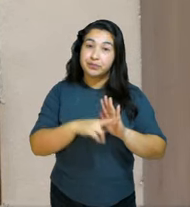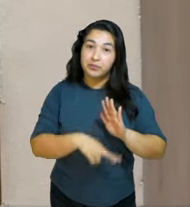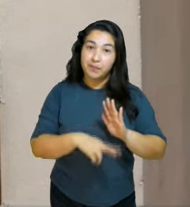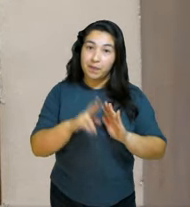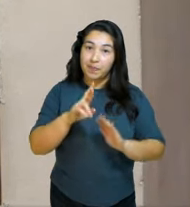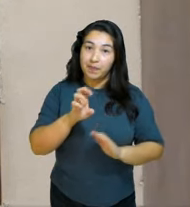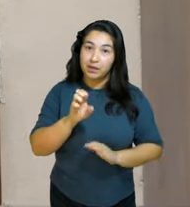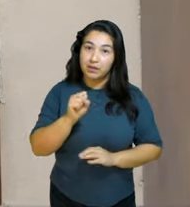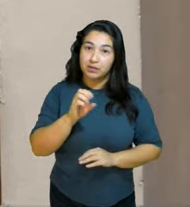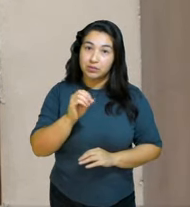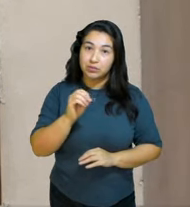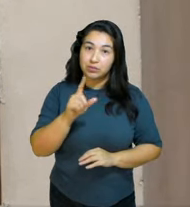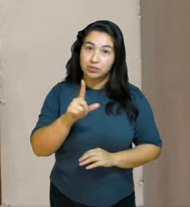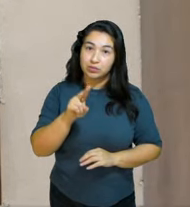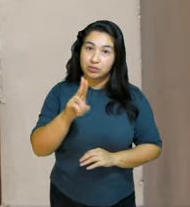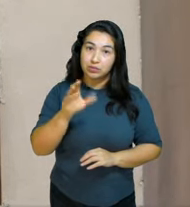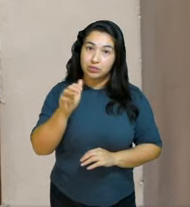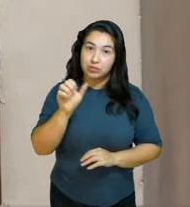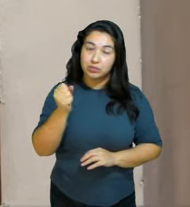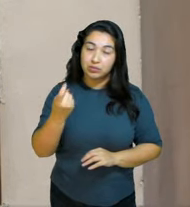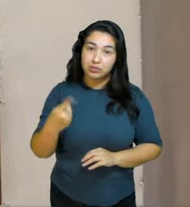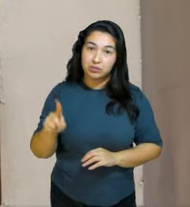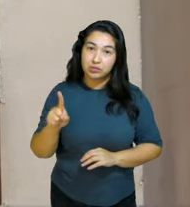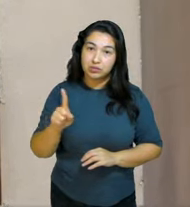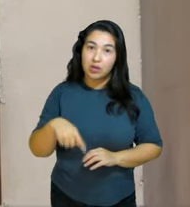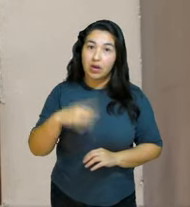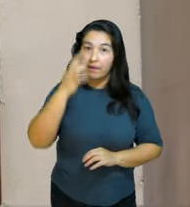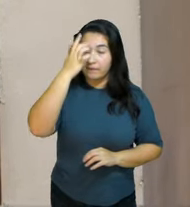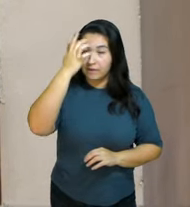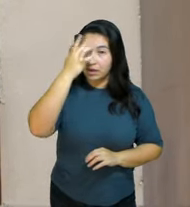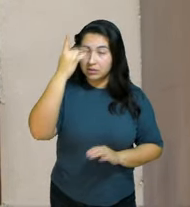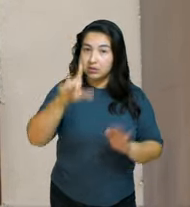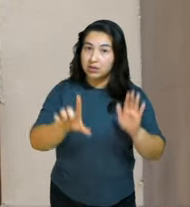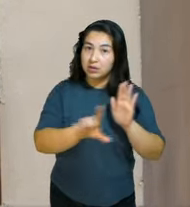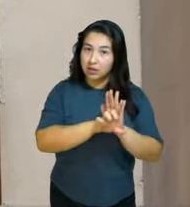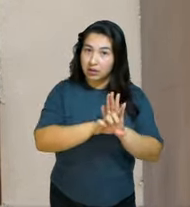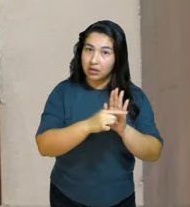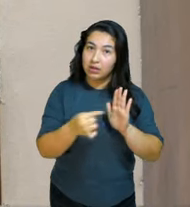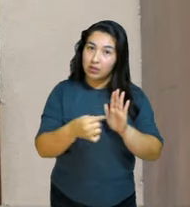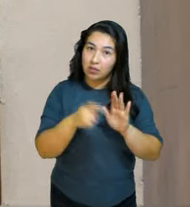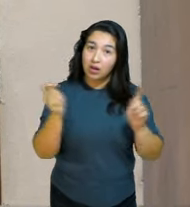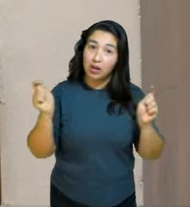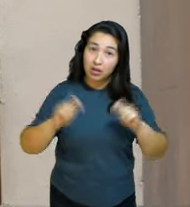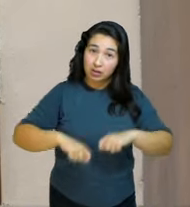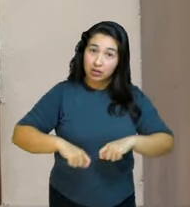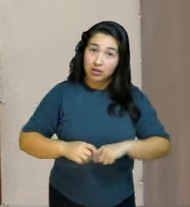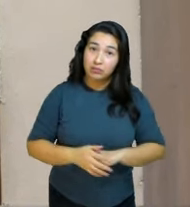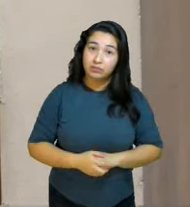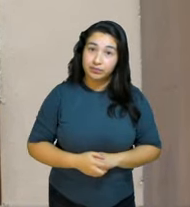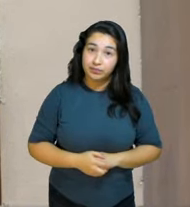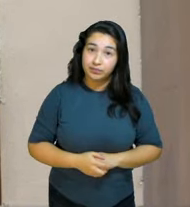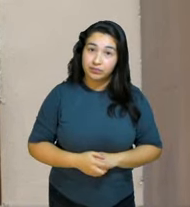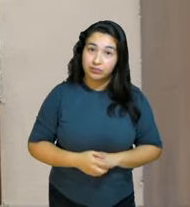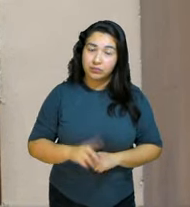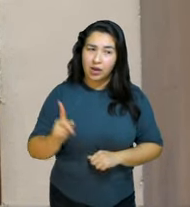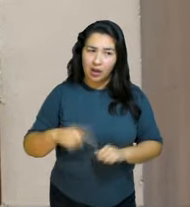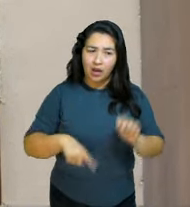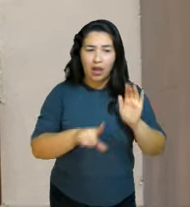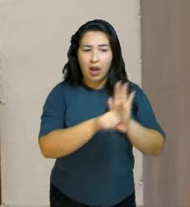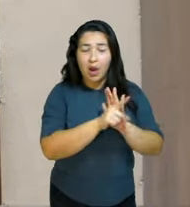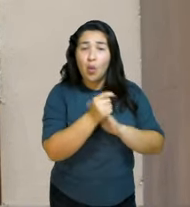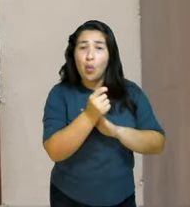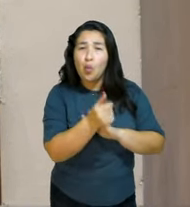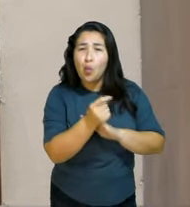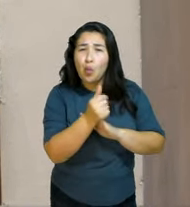ela tem uma fragilidade legal muito grande, para não falar ilegal, muito grande. Ela